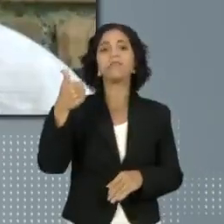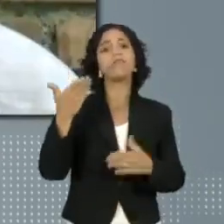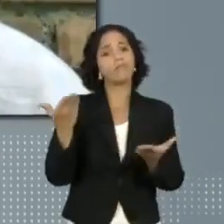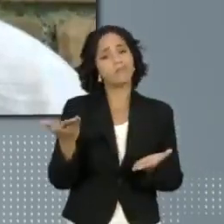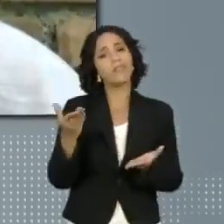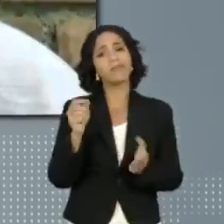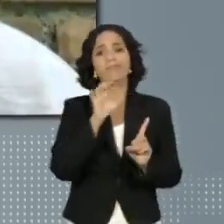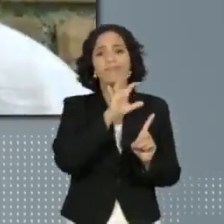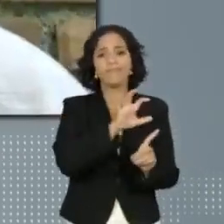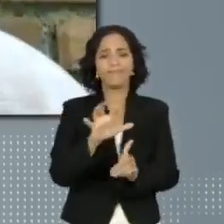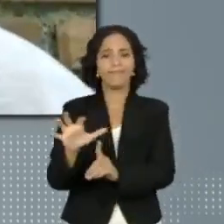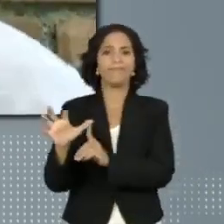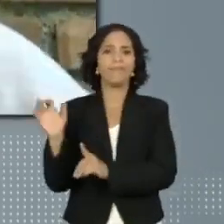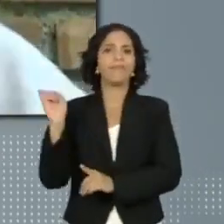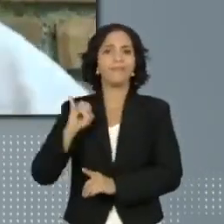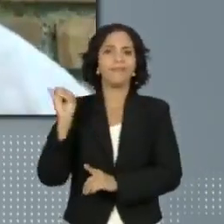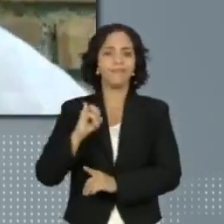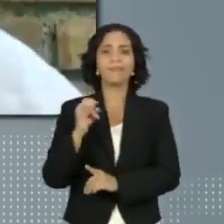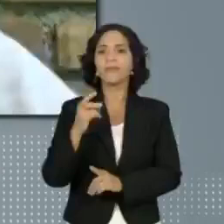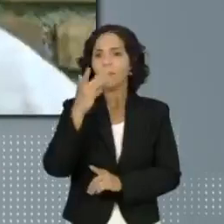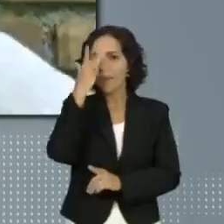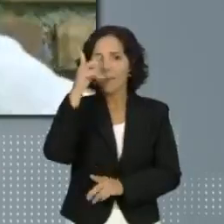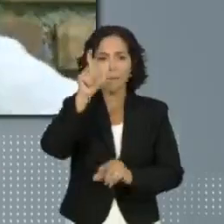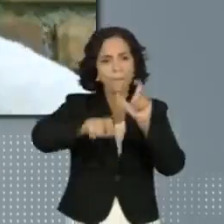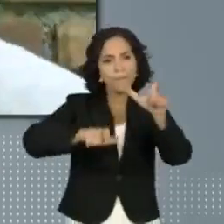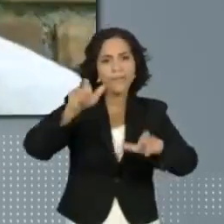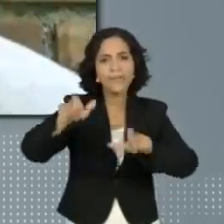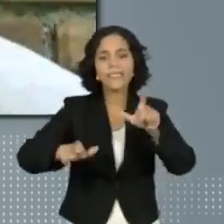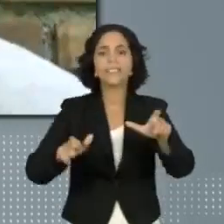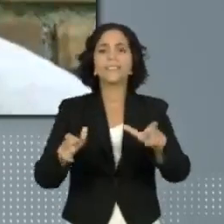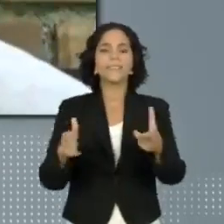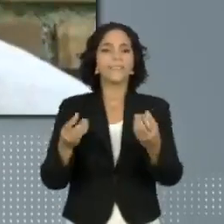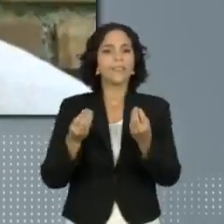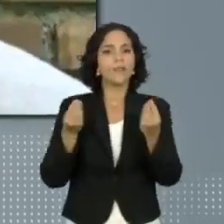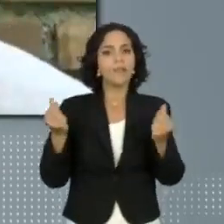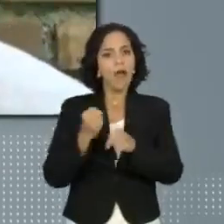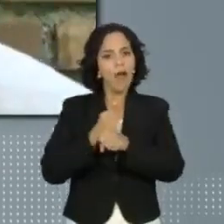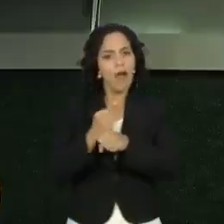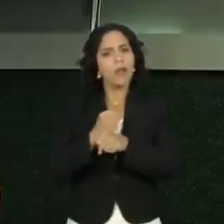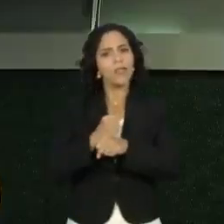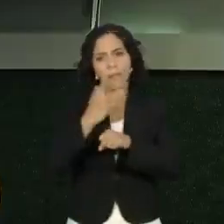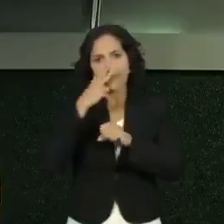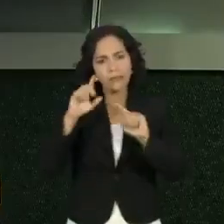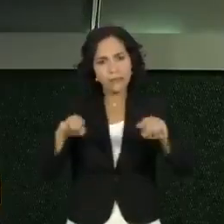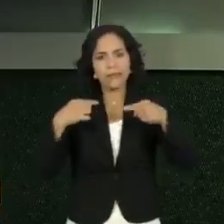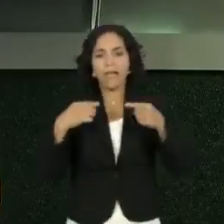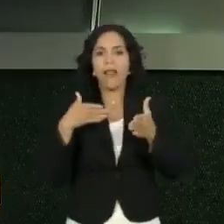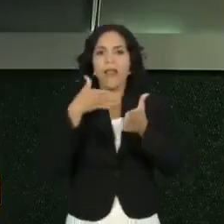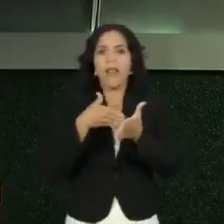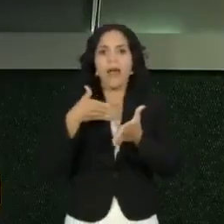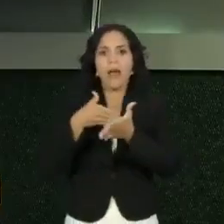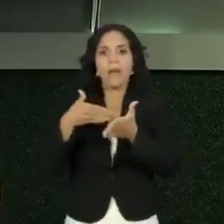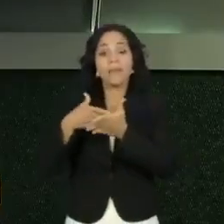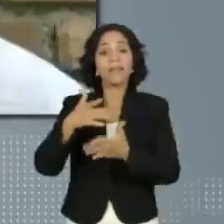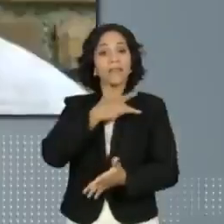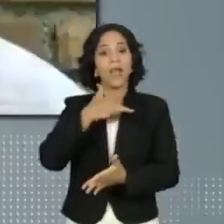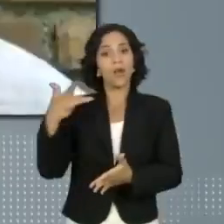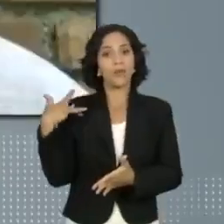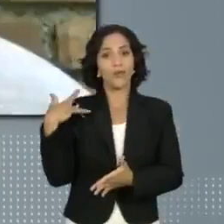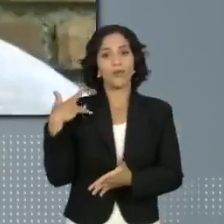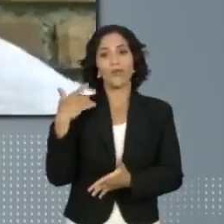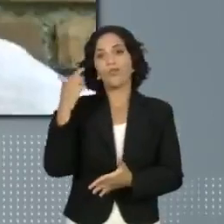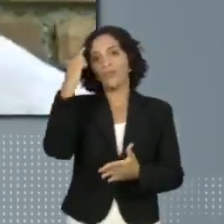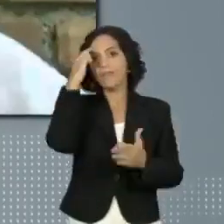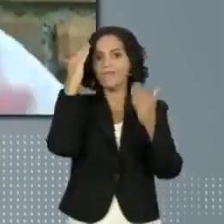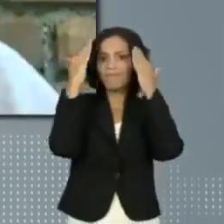de fato, está fazendo com que seja um ano que põe à prova todos os limites em termos de saúde mental, em termos da